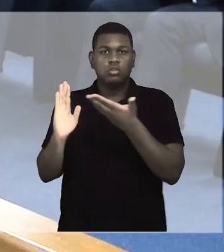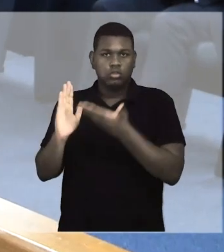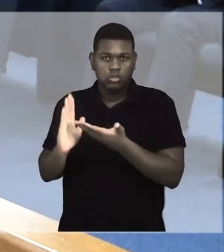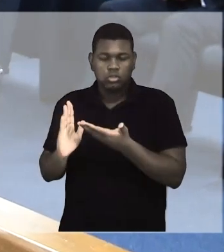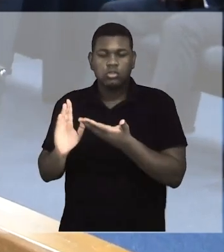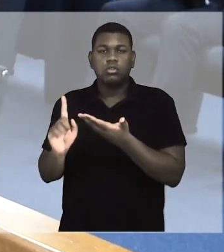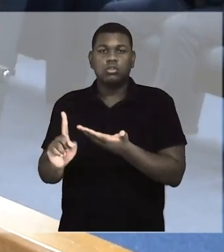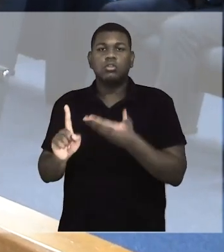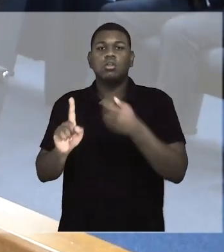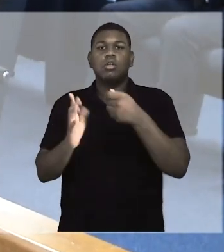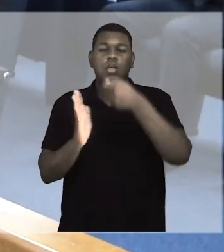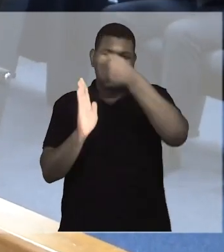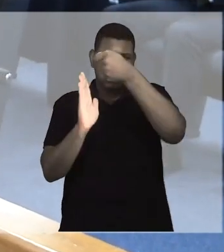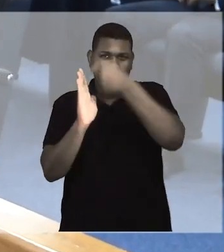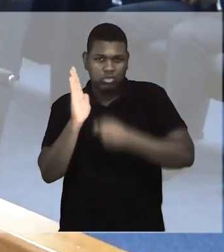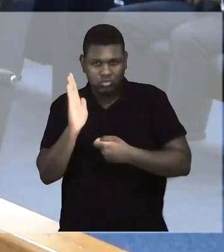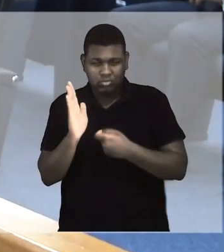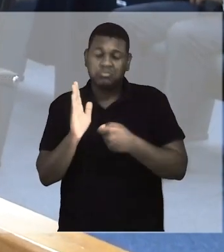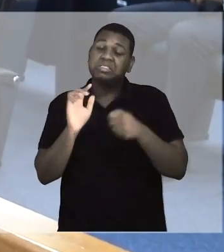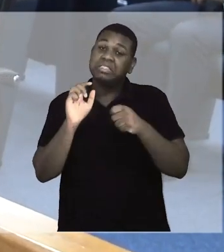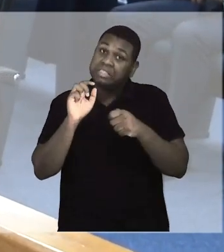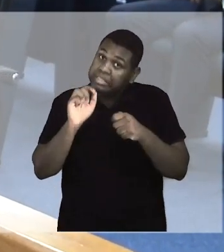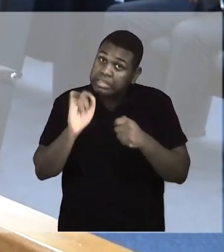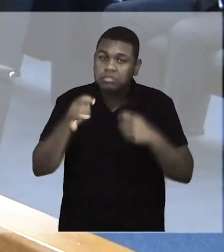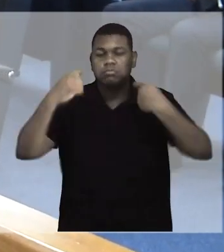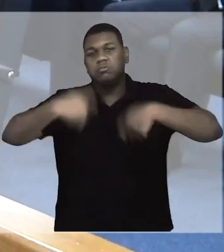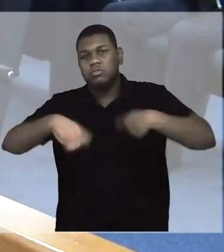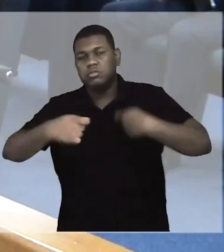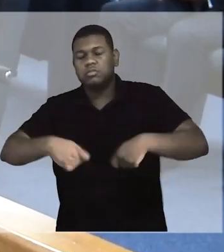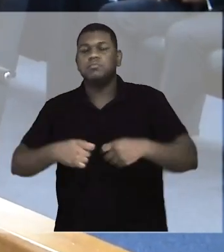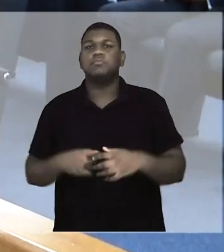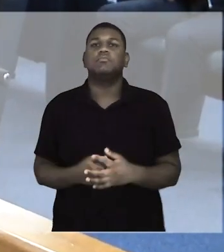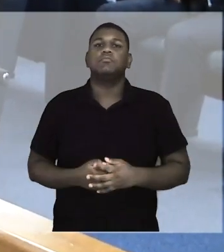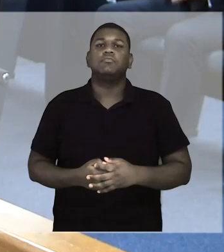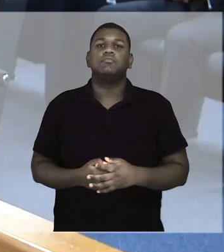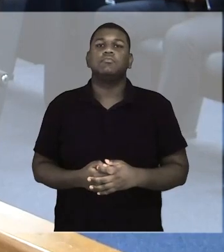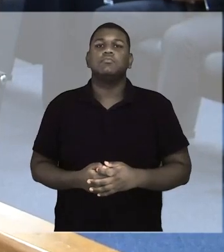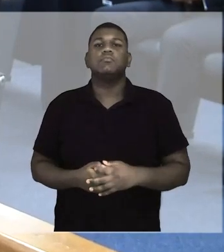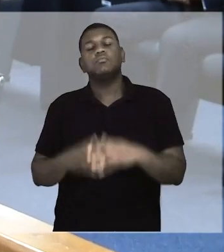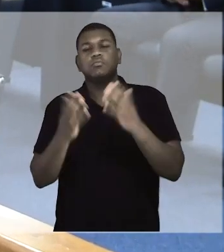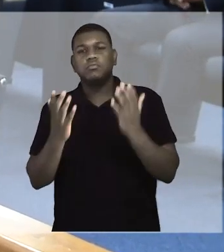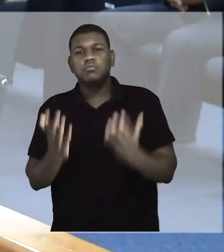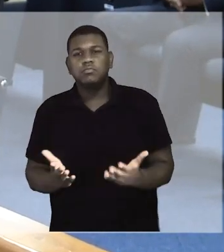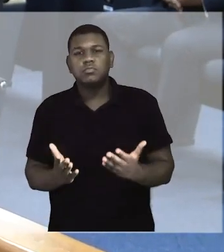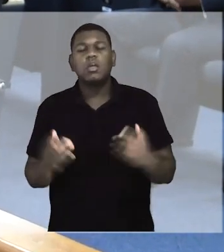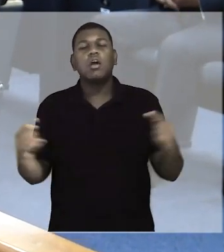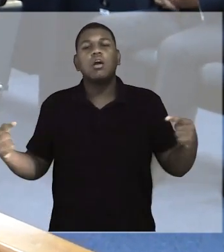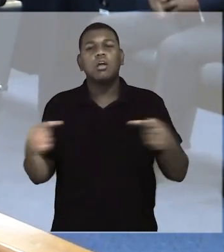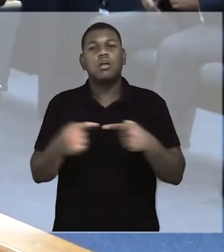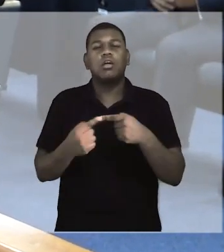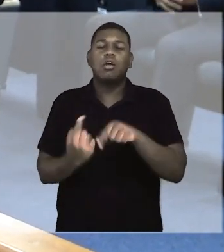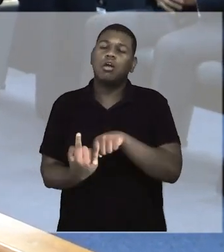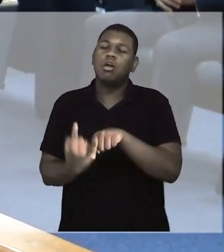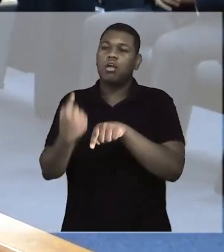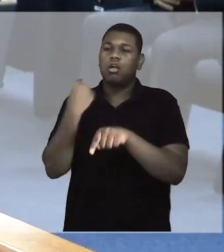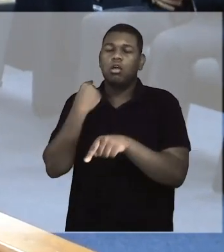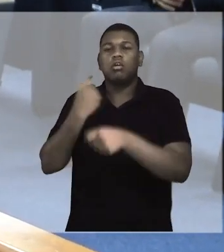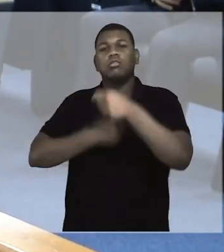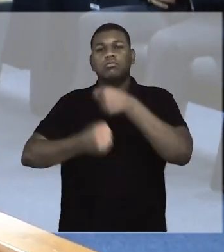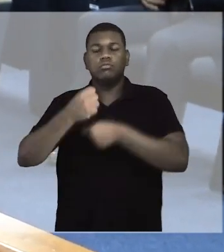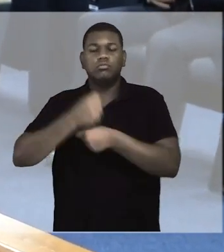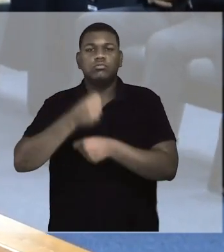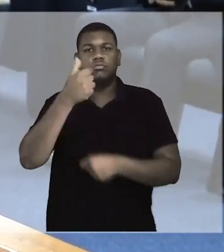confio na leitura do voto do relator, caso avancemos para esse momento do